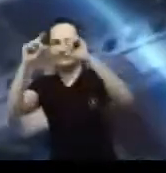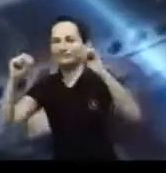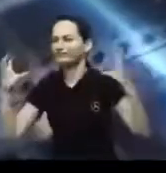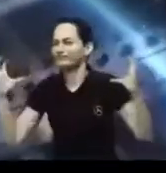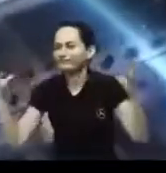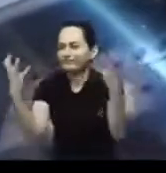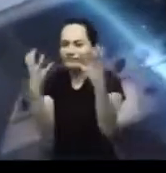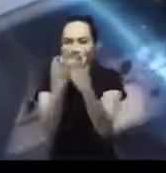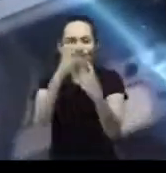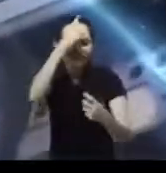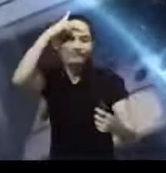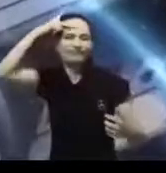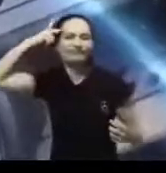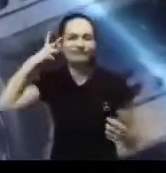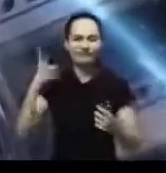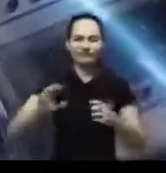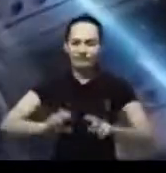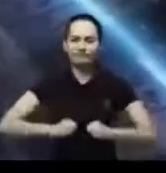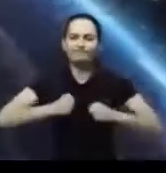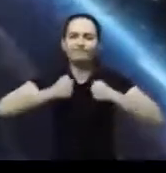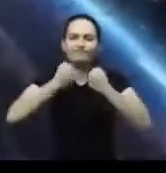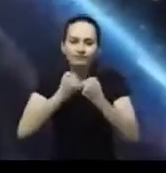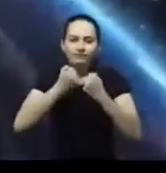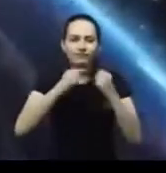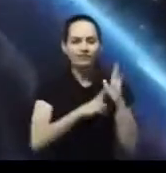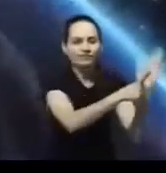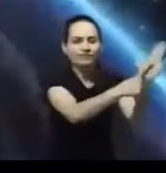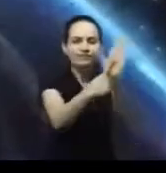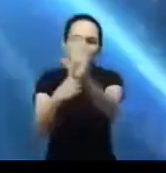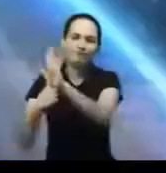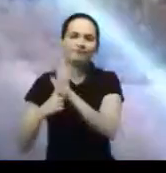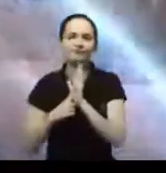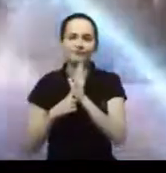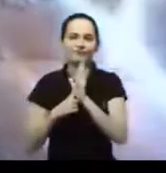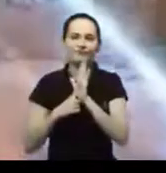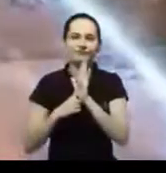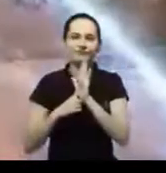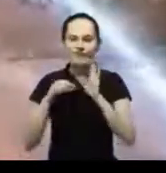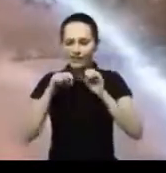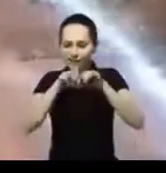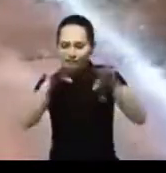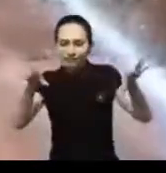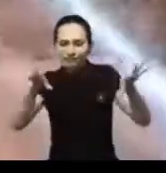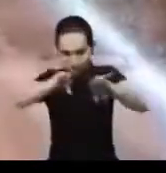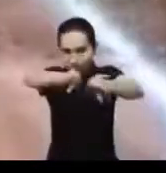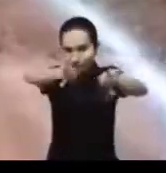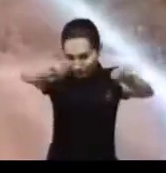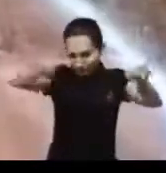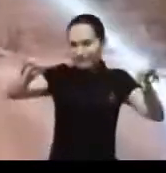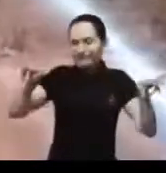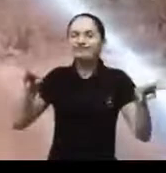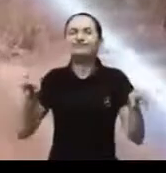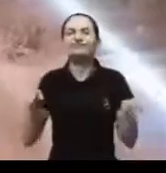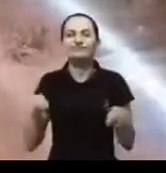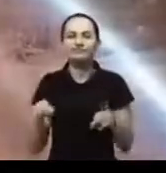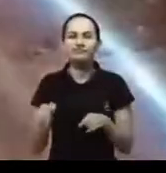pessoas e com a força da nossa representatividade e o alcance da nossa diversidade